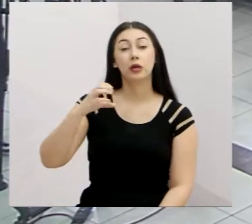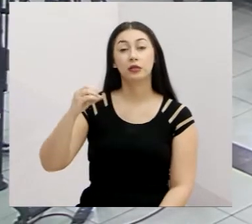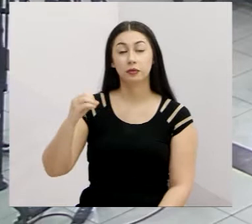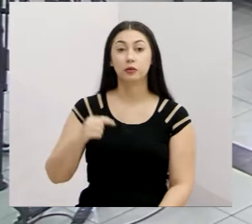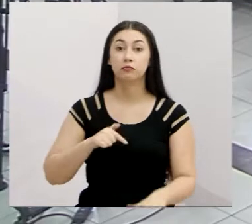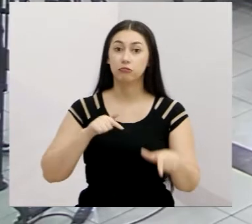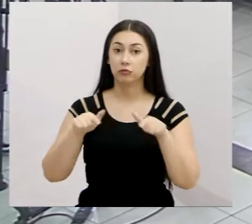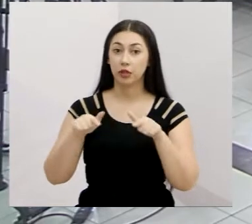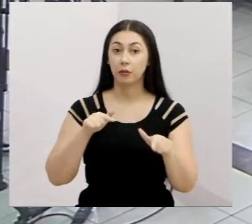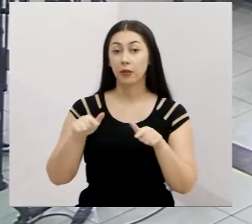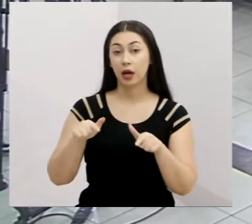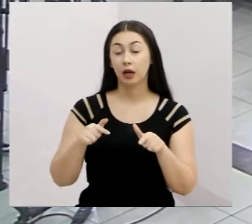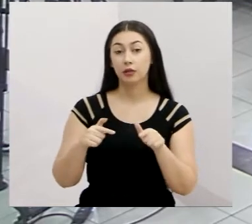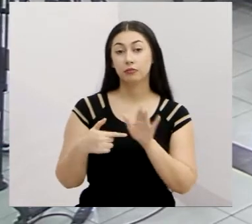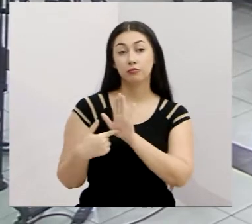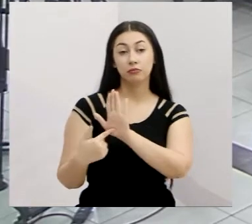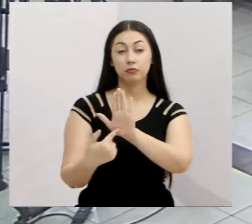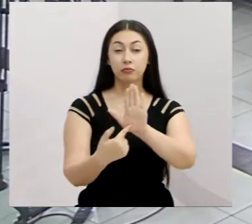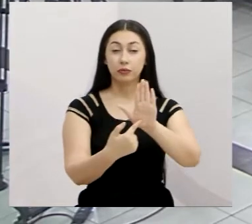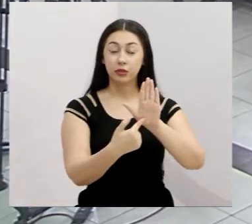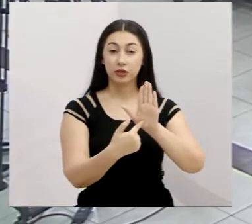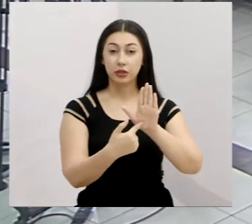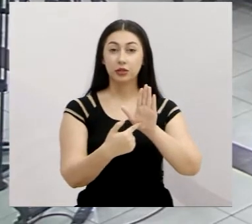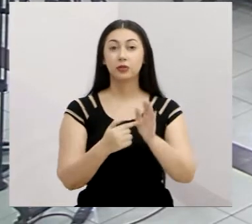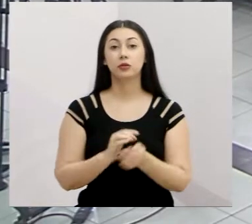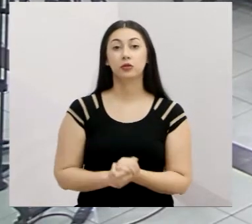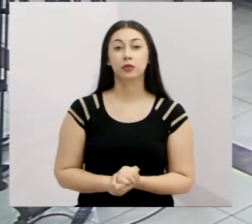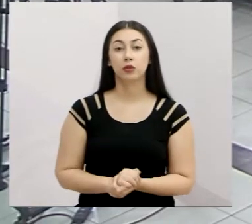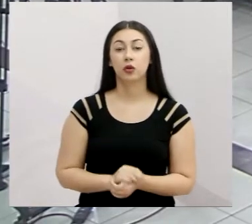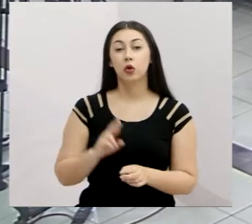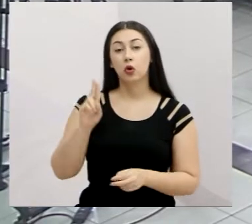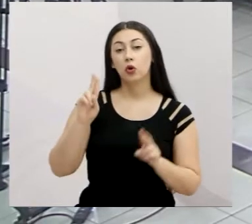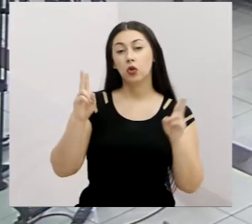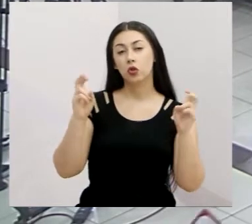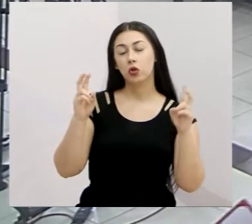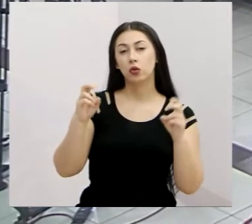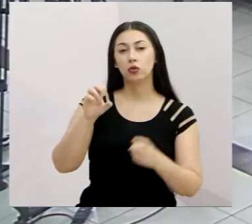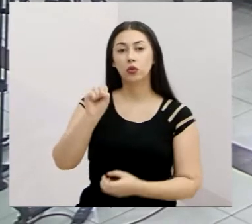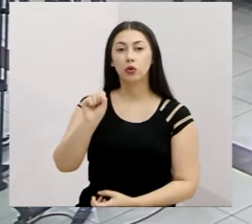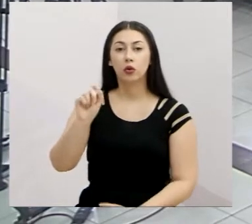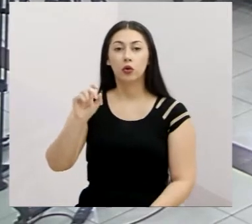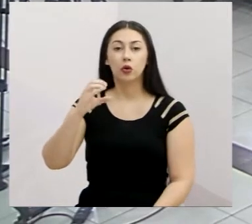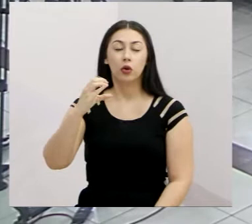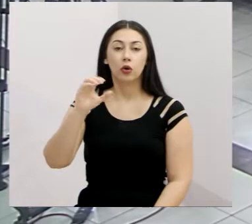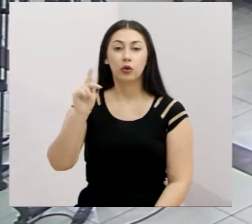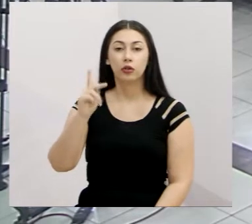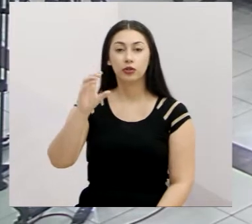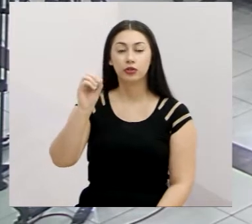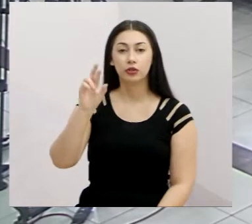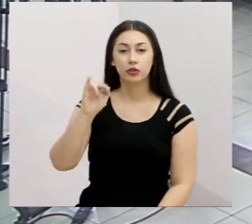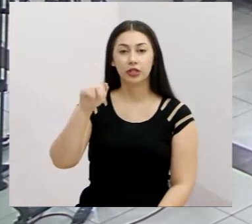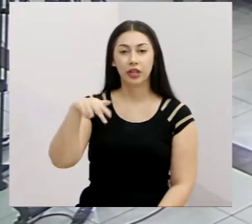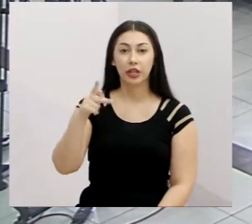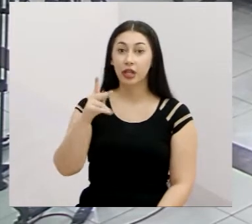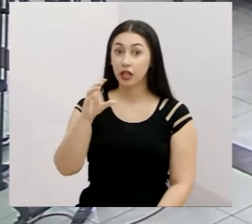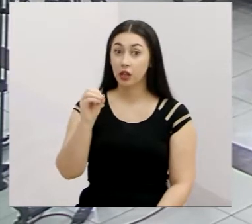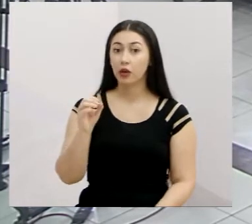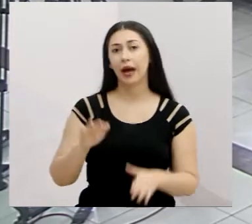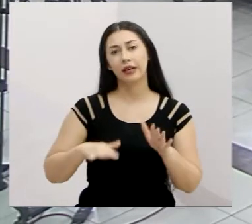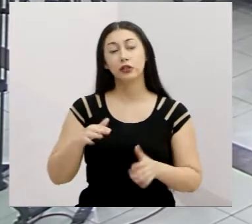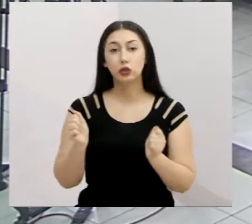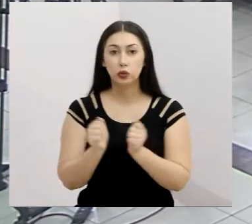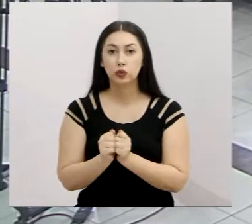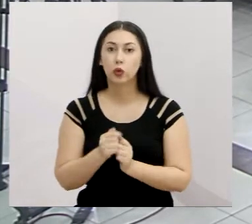o seu trabalho solo divulgando o gênero musical denominado chorinho no qual é especializado quer seja acompanhando cantores